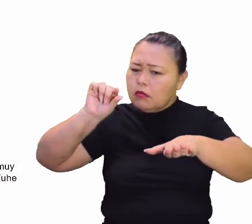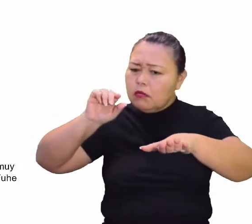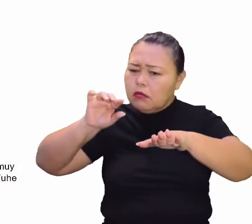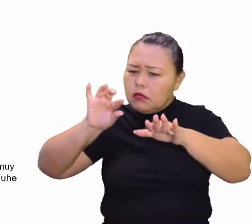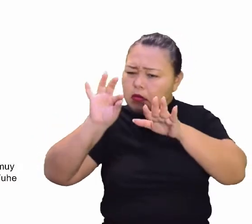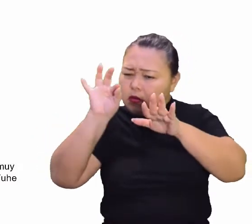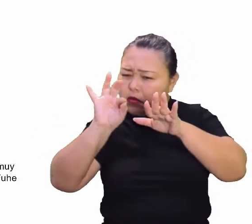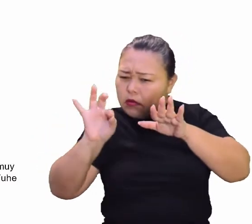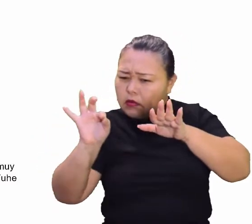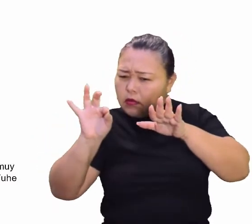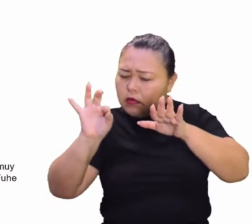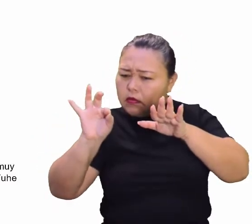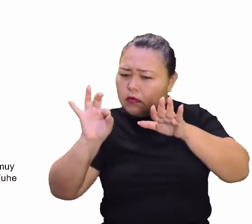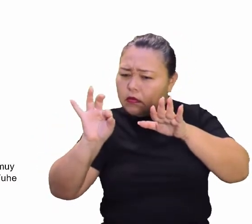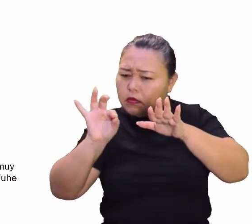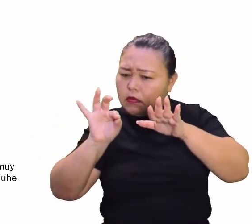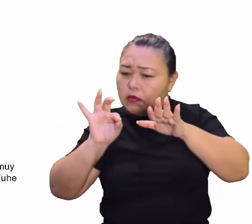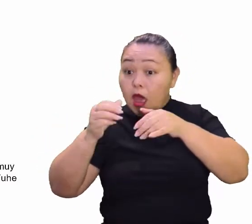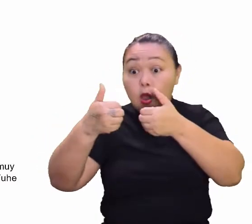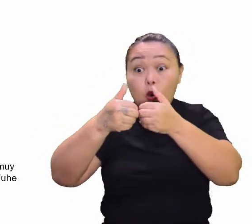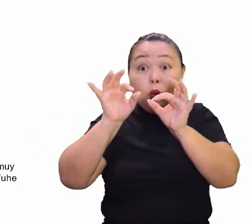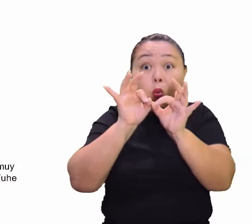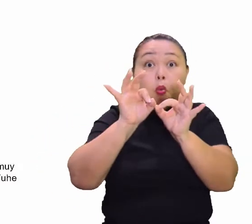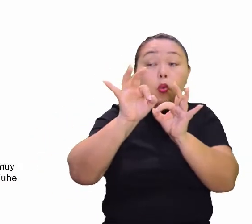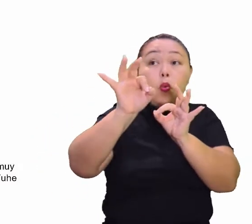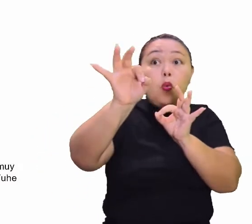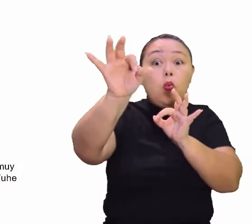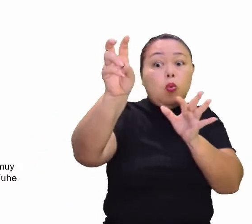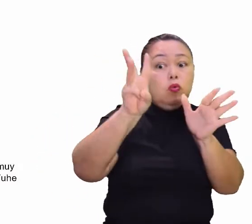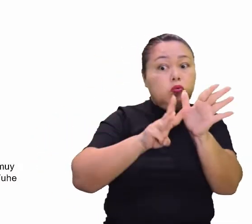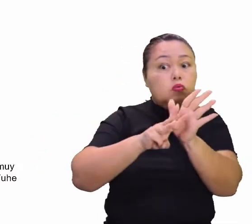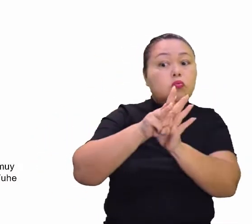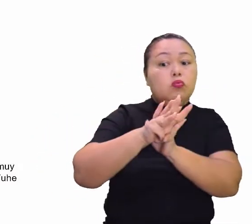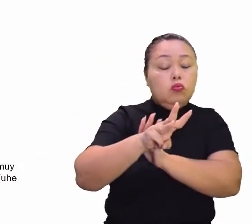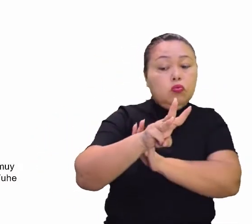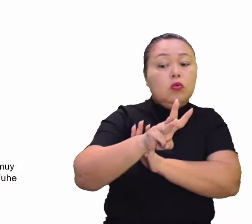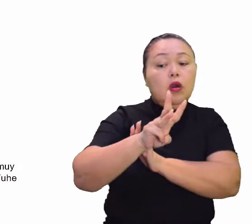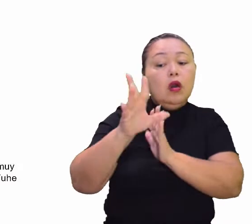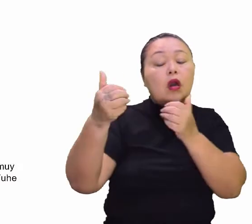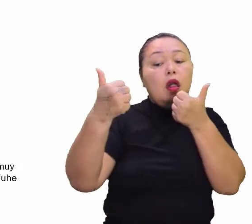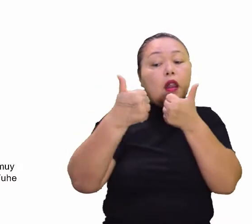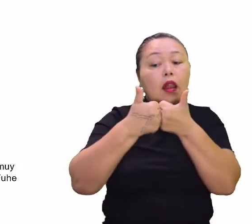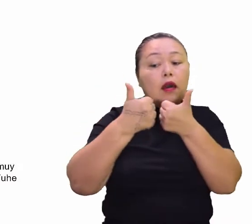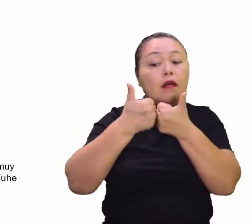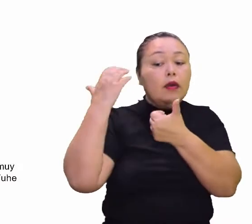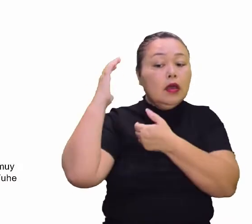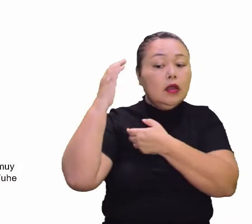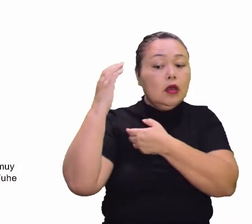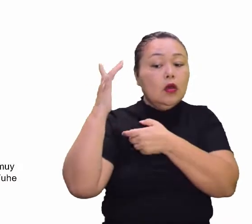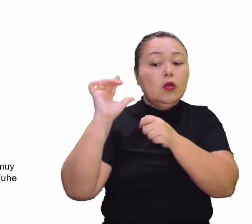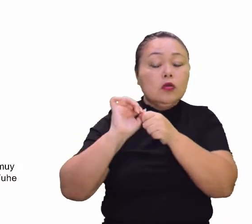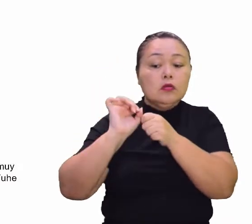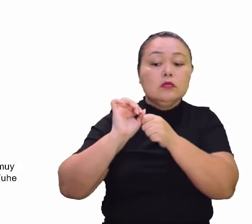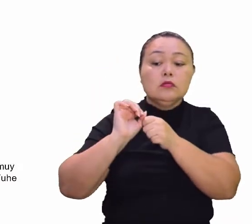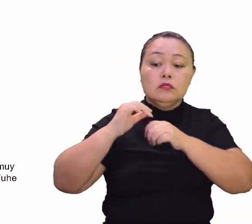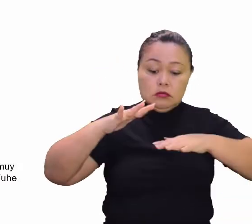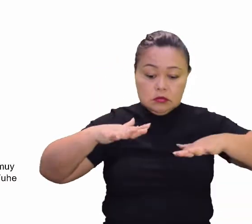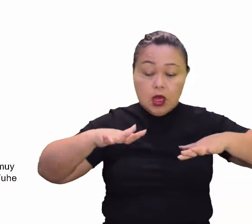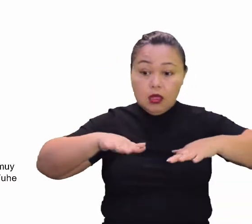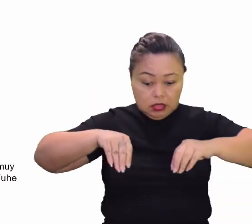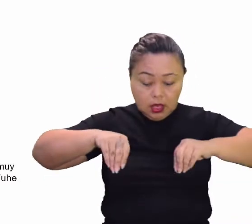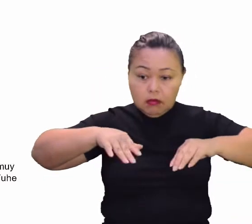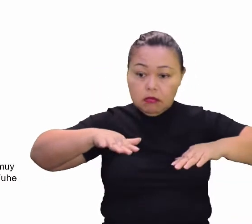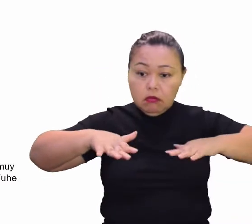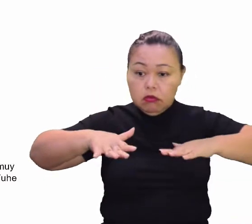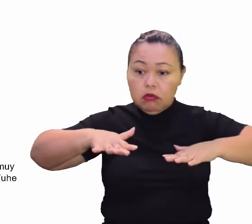mas rachou. E olha a distância que está do Rio Madeira. Exato. Lá é perto da Coca-Cola, né? E tremia a terra.